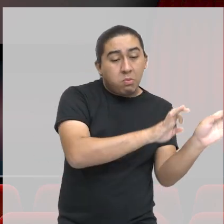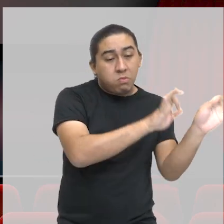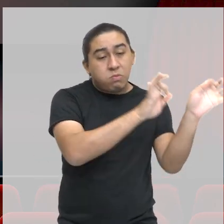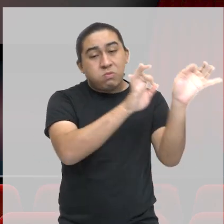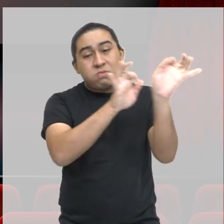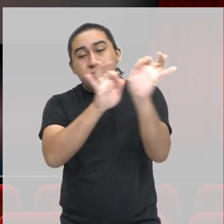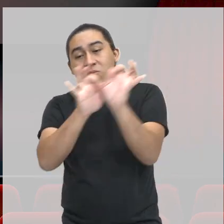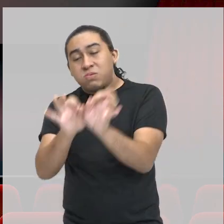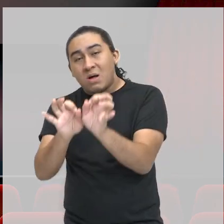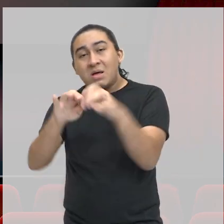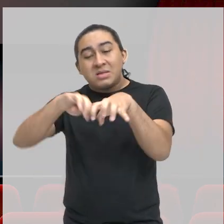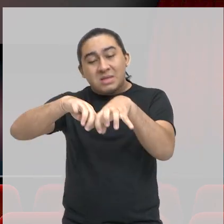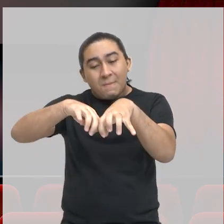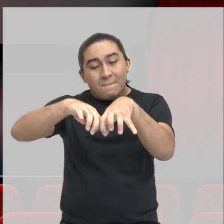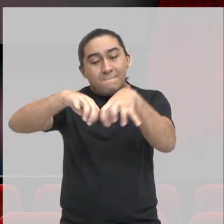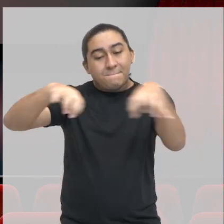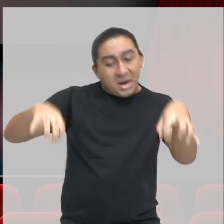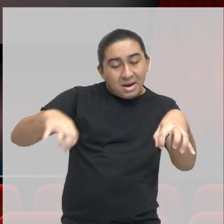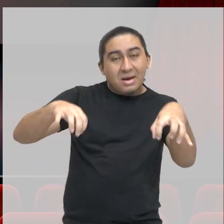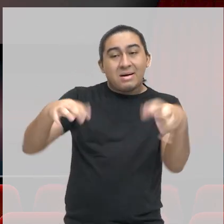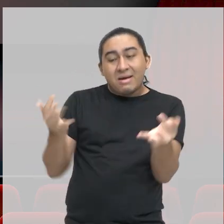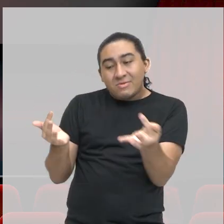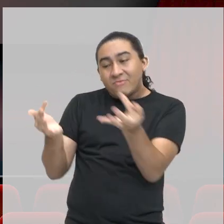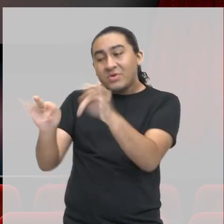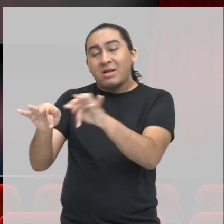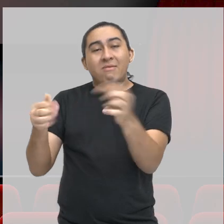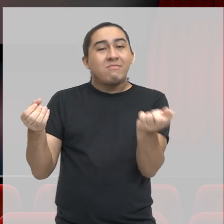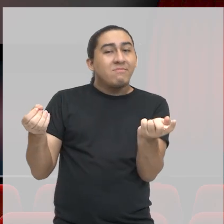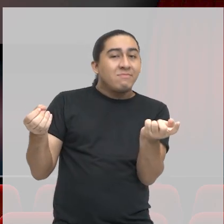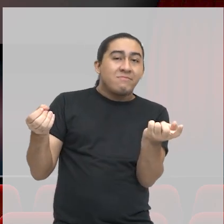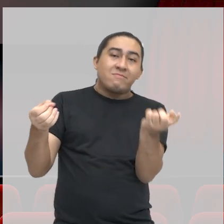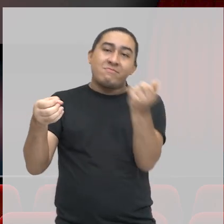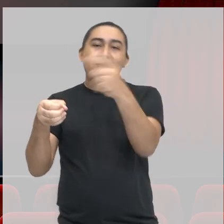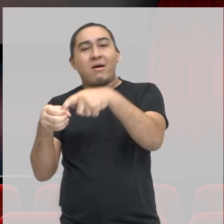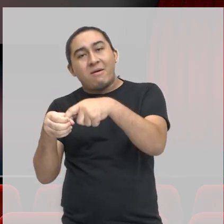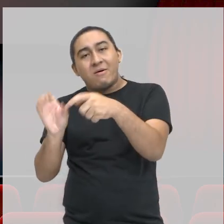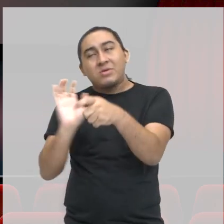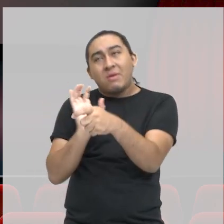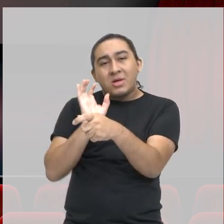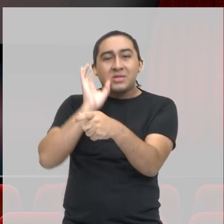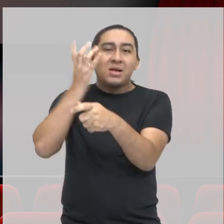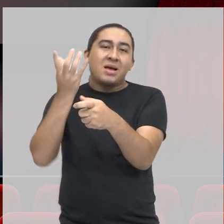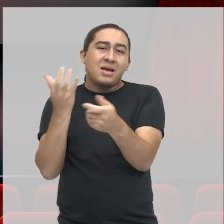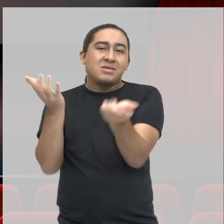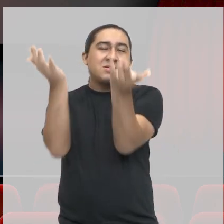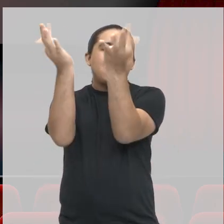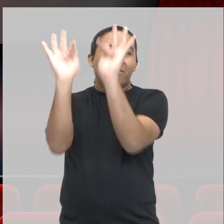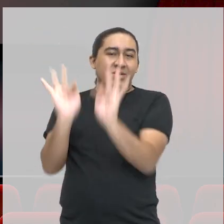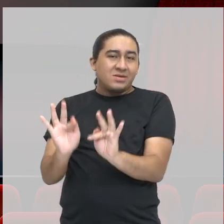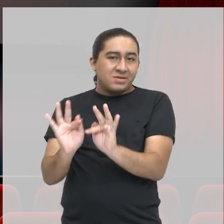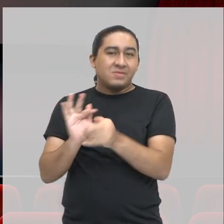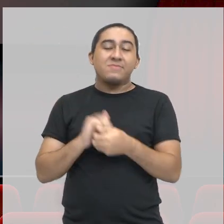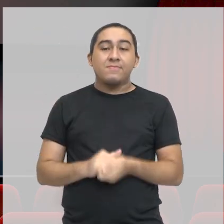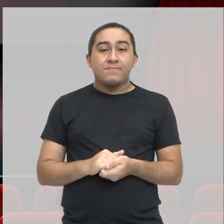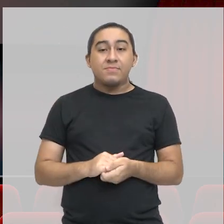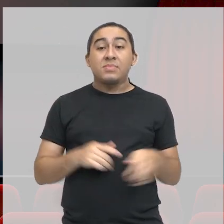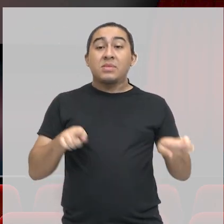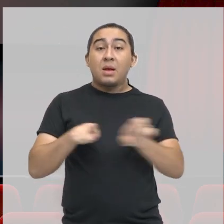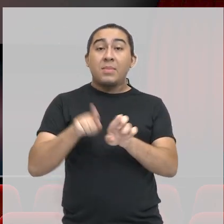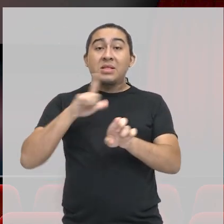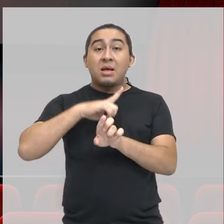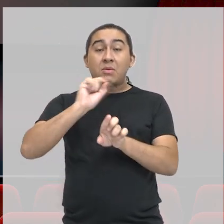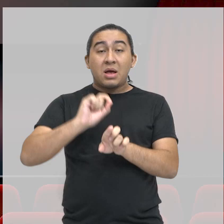que separa aquele casal, mas sempre no final, sempre acontece um final feliz. Aí temos o teatro